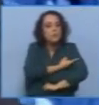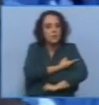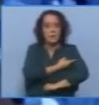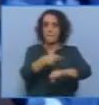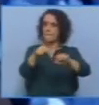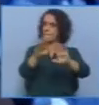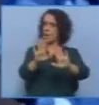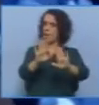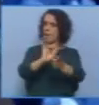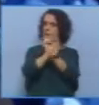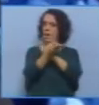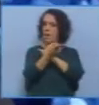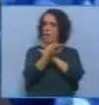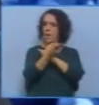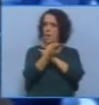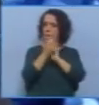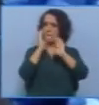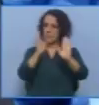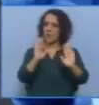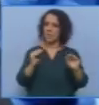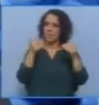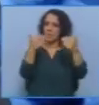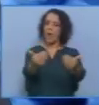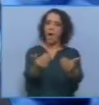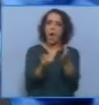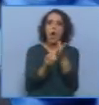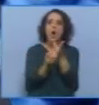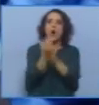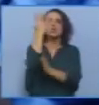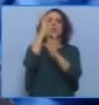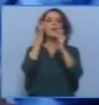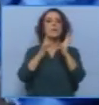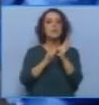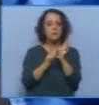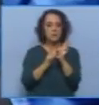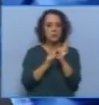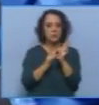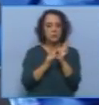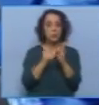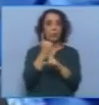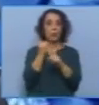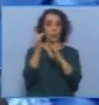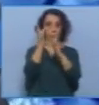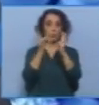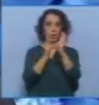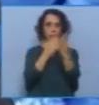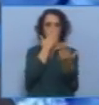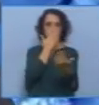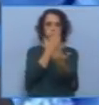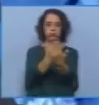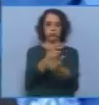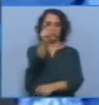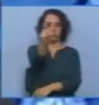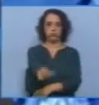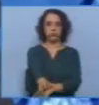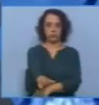agora darmos nisso a originalidade que deu Cristo, não é? Porque ele estava perante um delegado